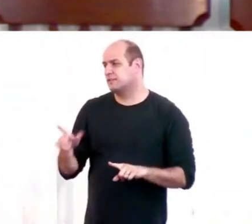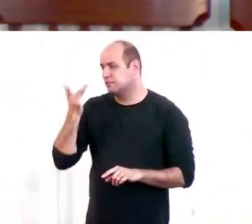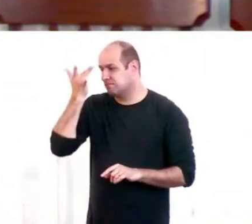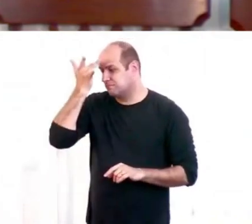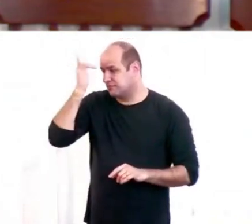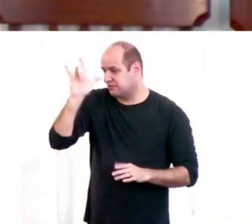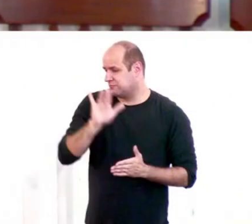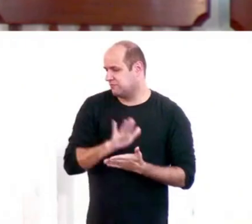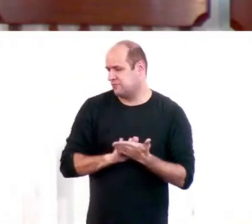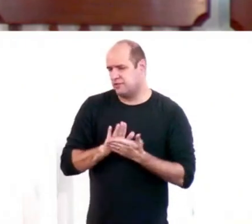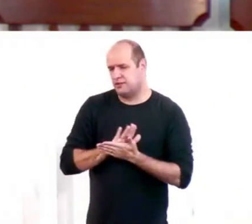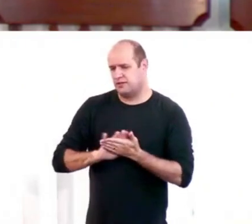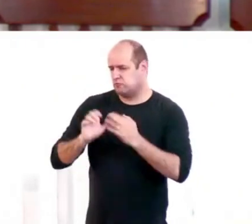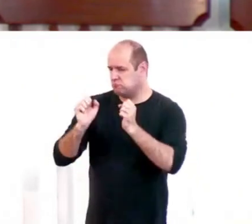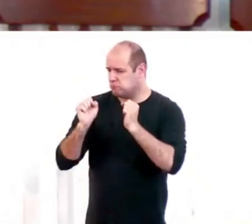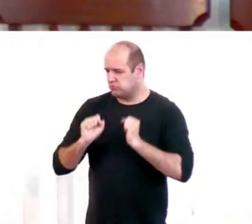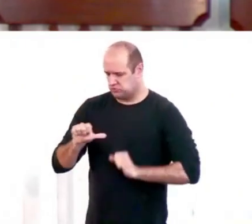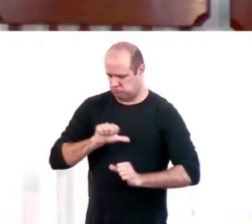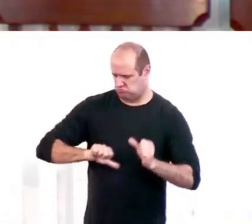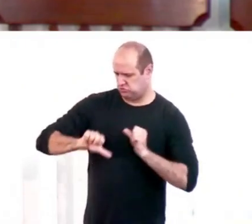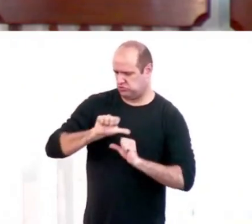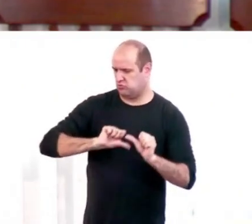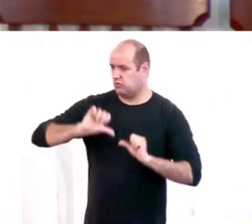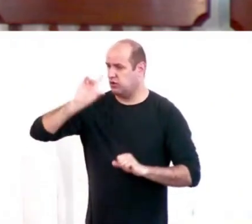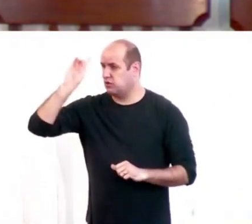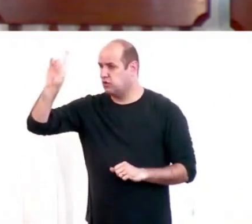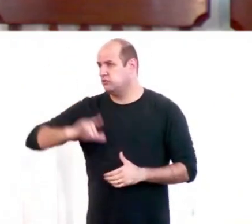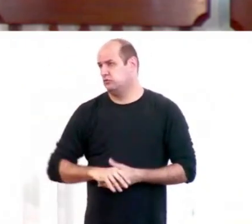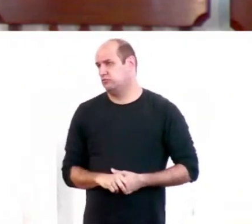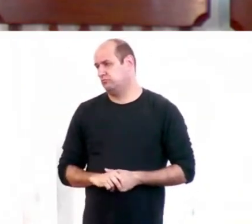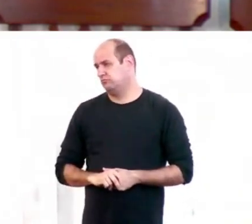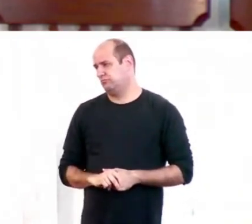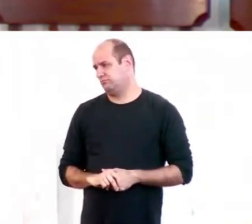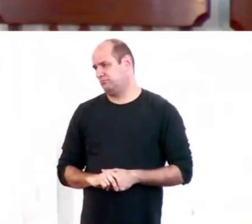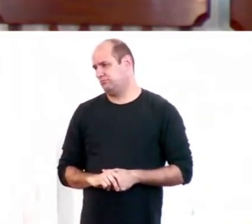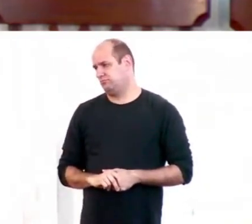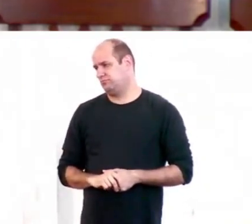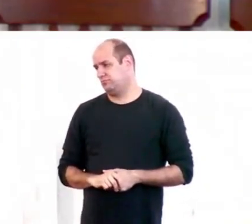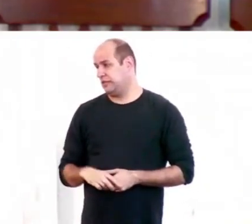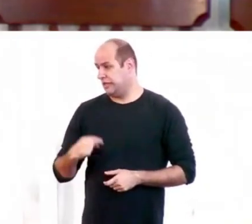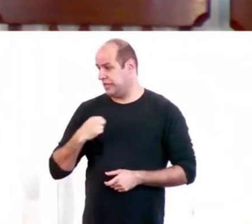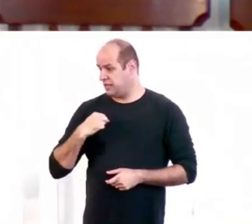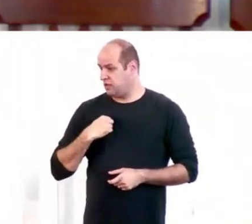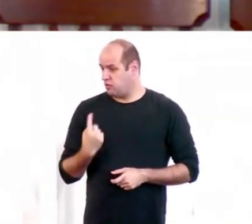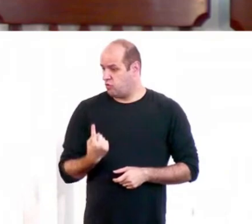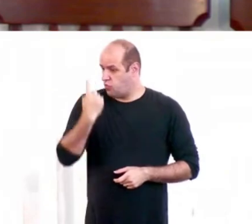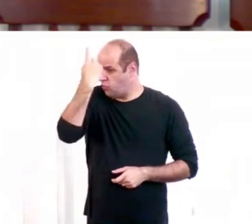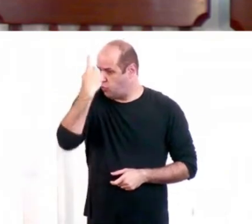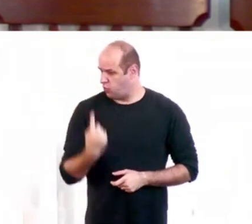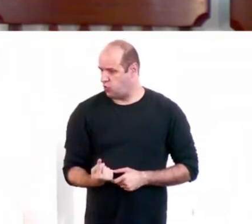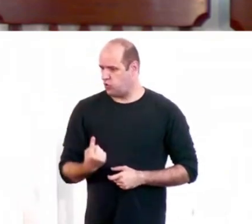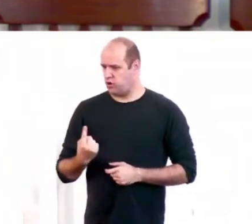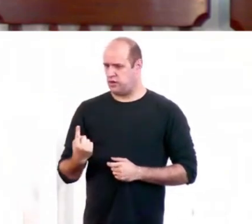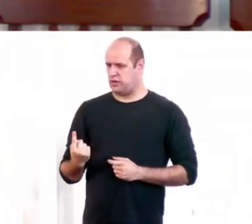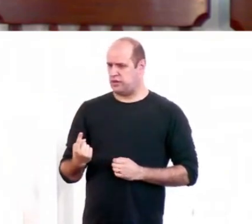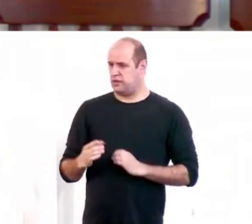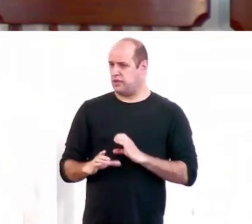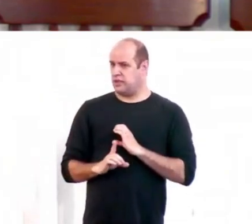do poder transformador de Deus. Ela disse, eu sou a única cristã nessa